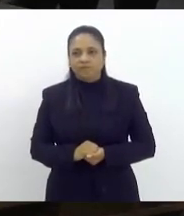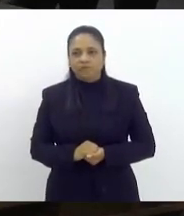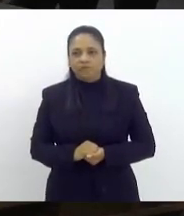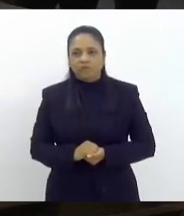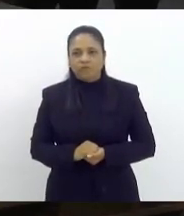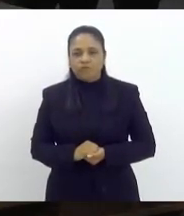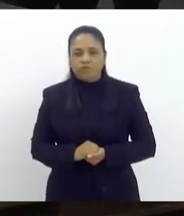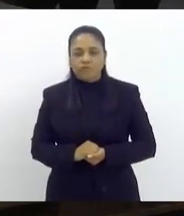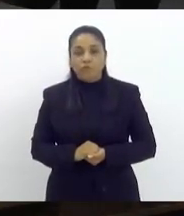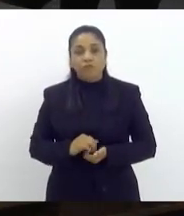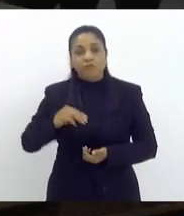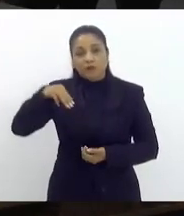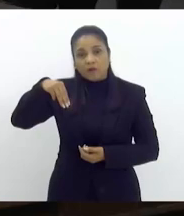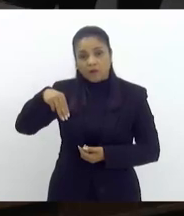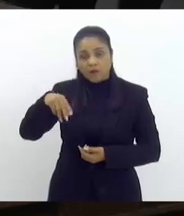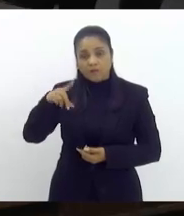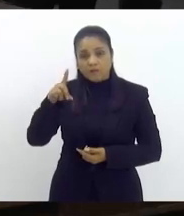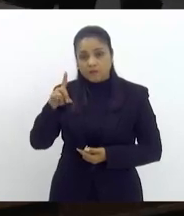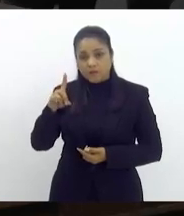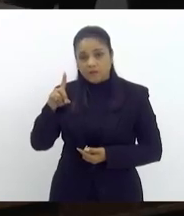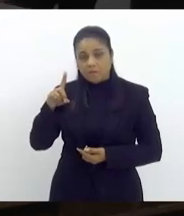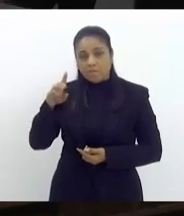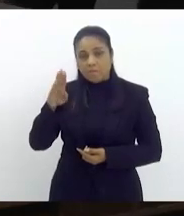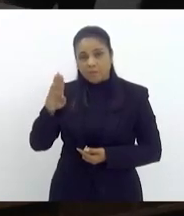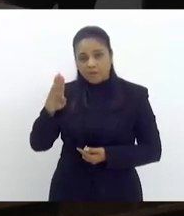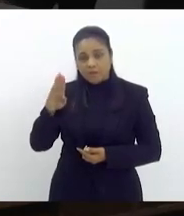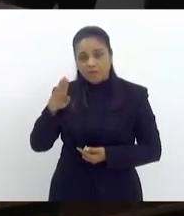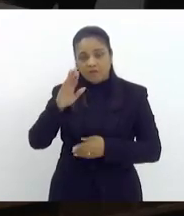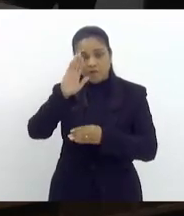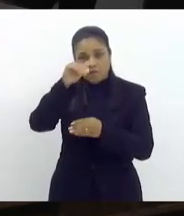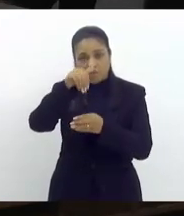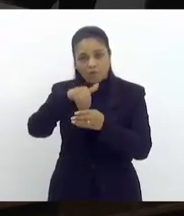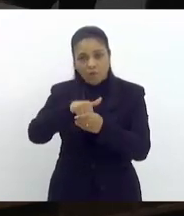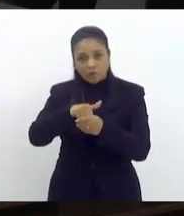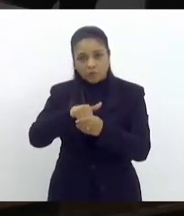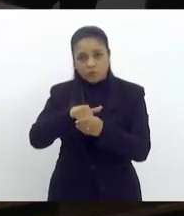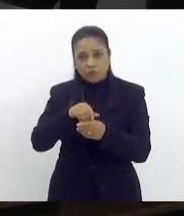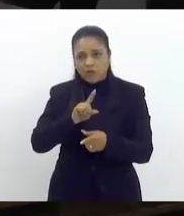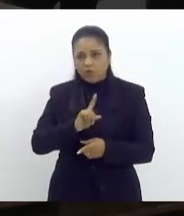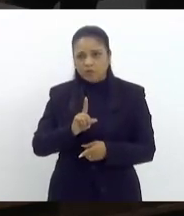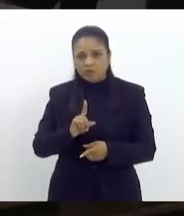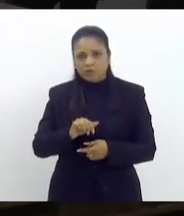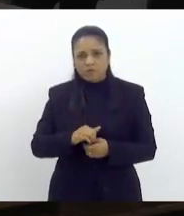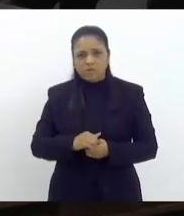para encaminhar o voto não senhor presidente muito obrigado deputado